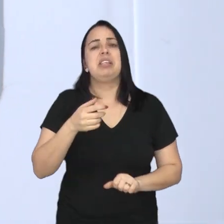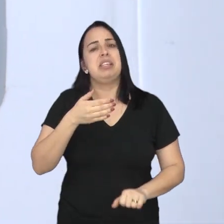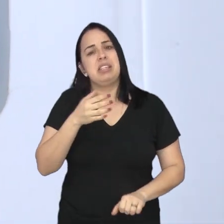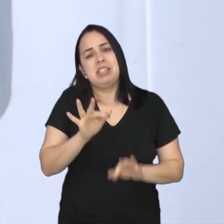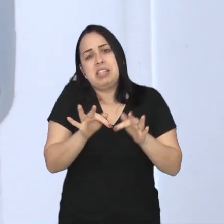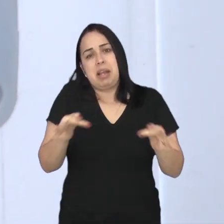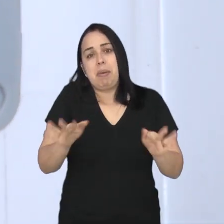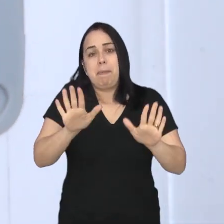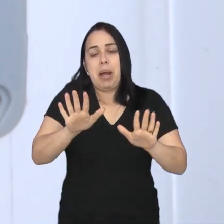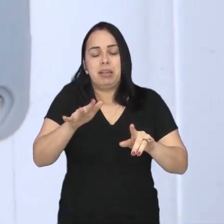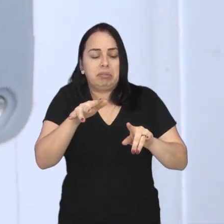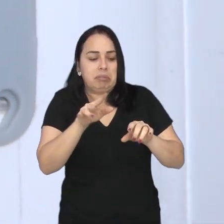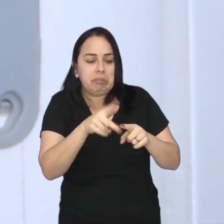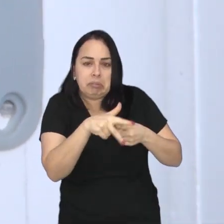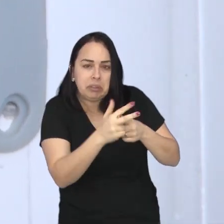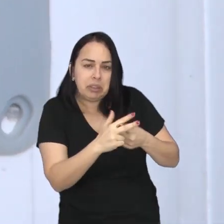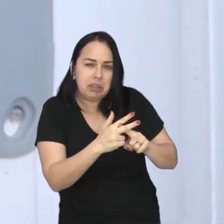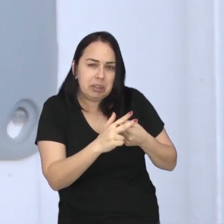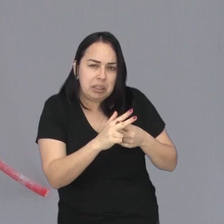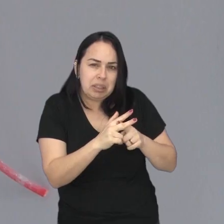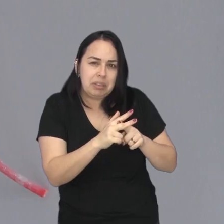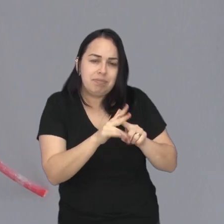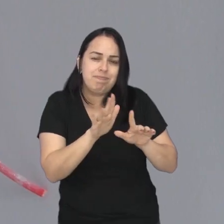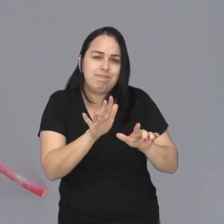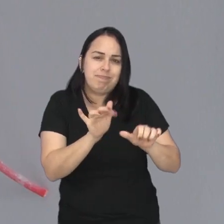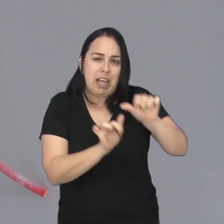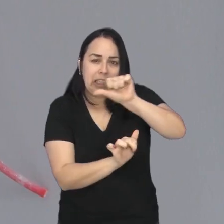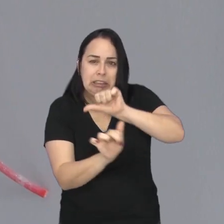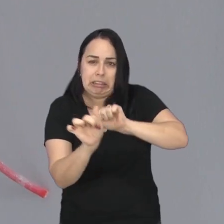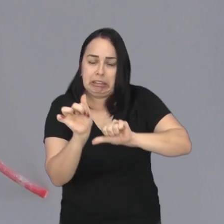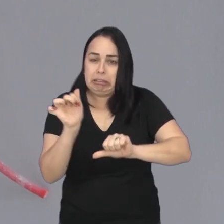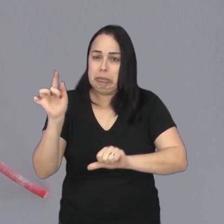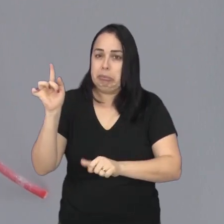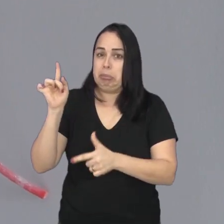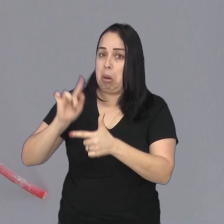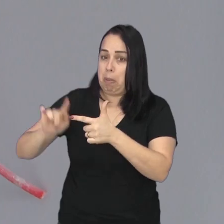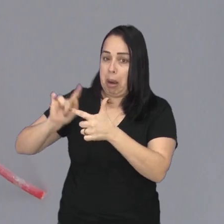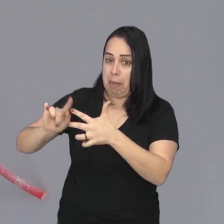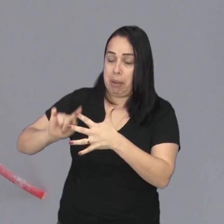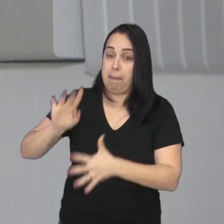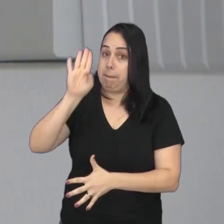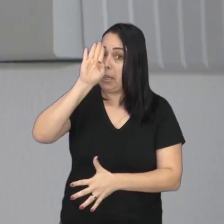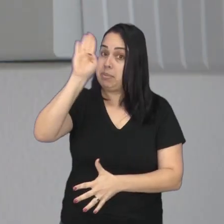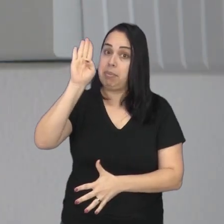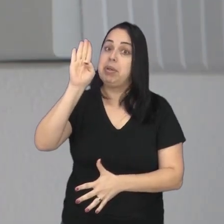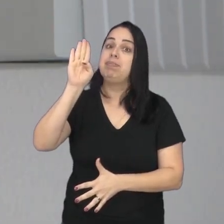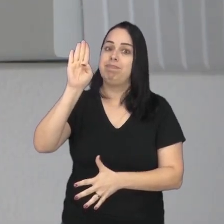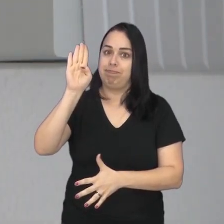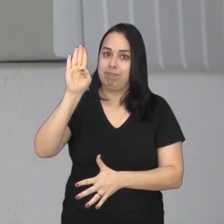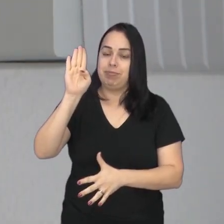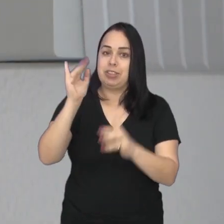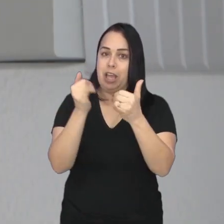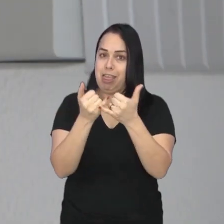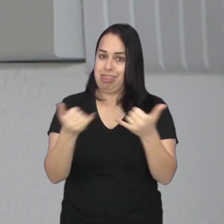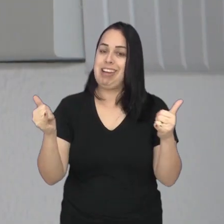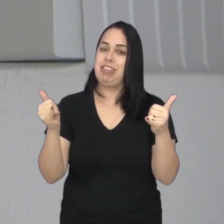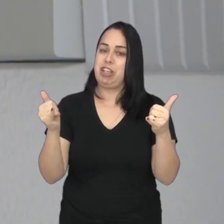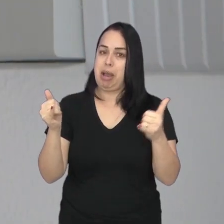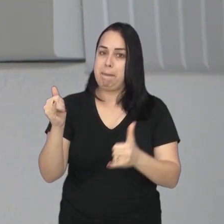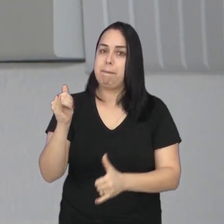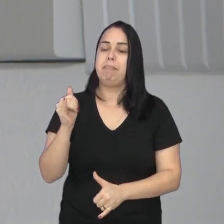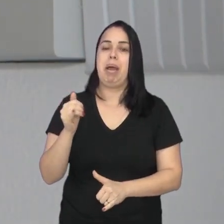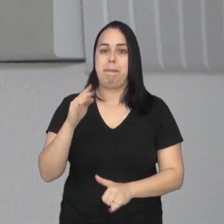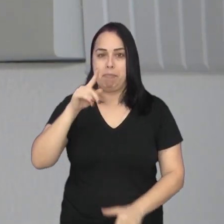pequenas reformas feitas em casa, muitas vezes, se transformam num emaranhado de problemas, principalmente quando se trata de